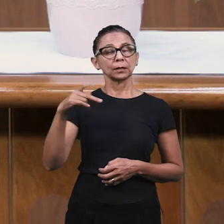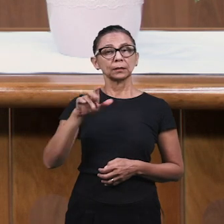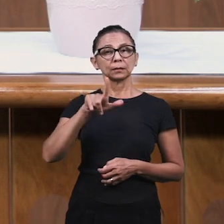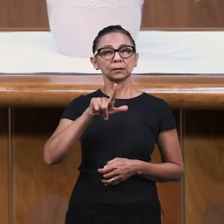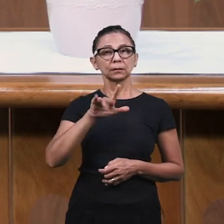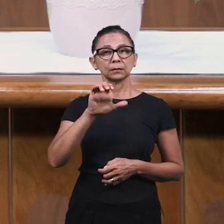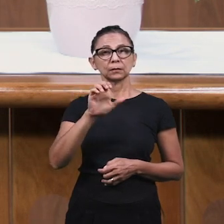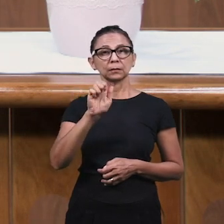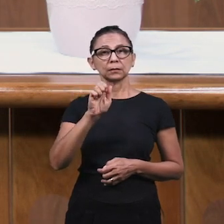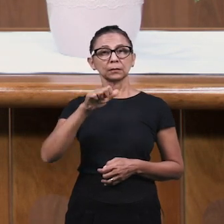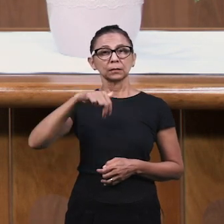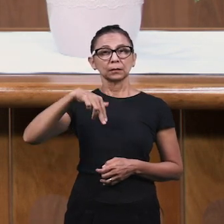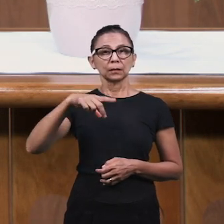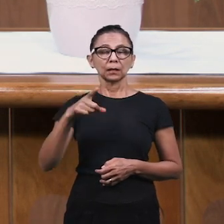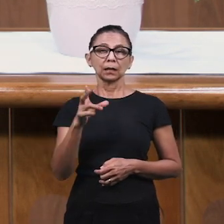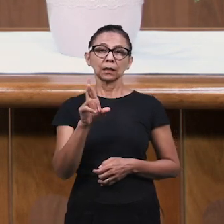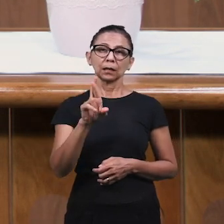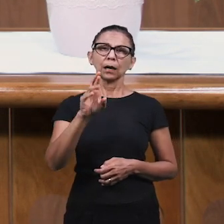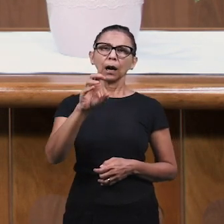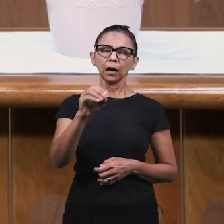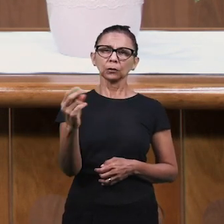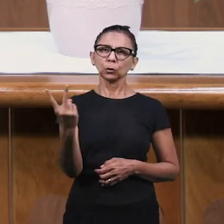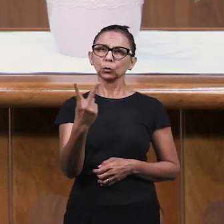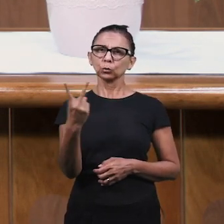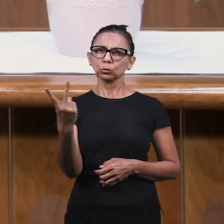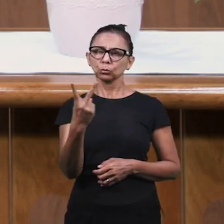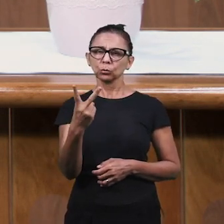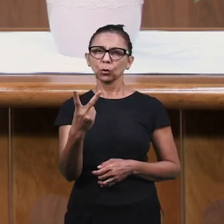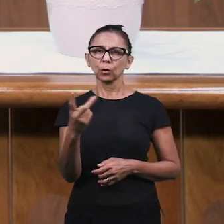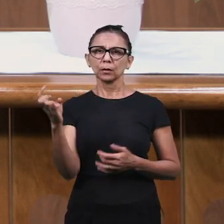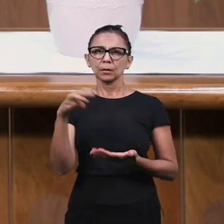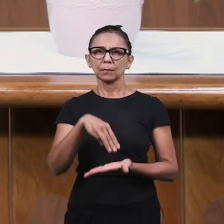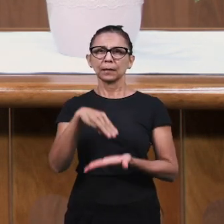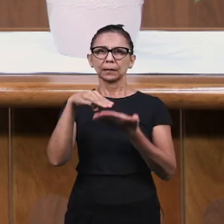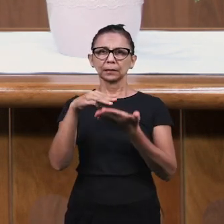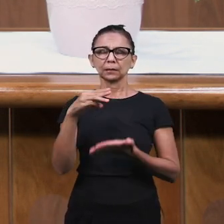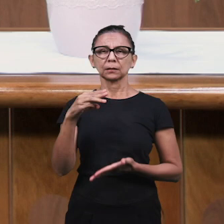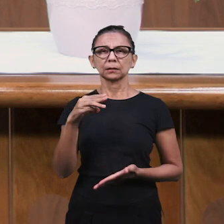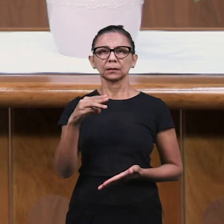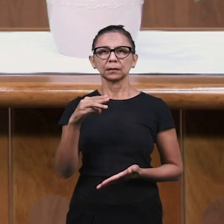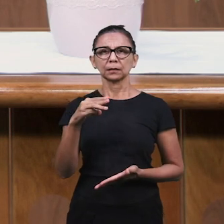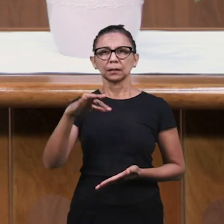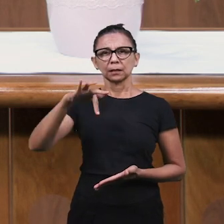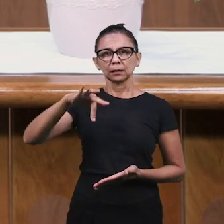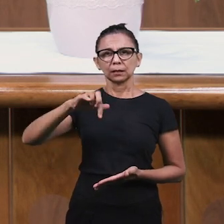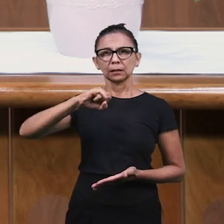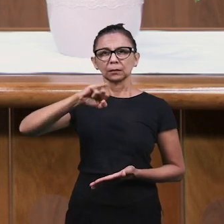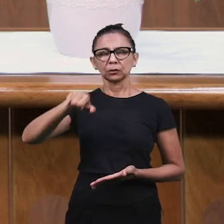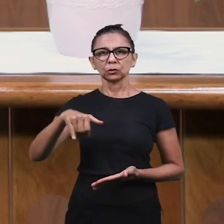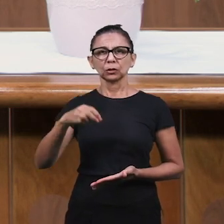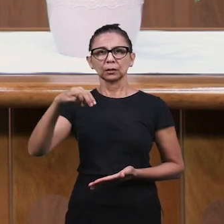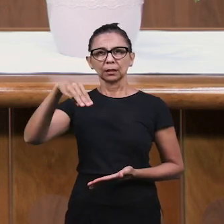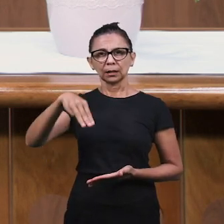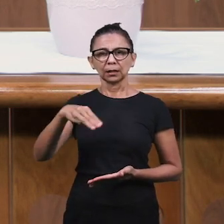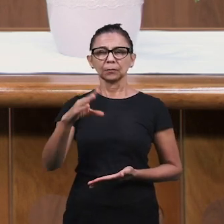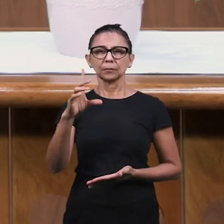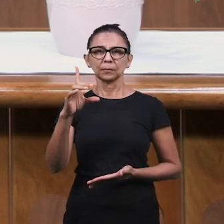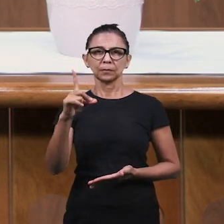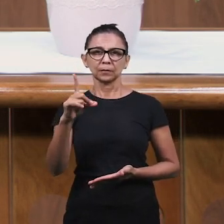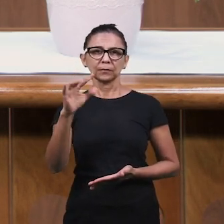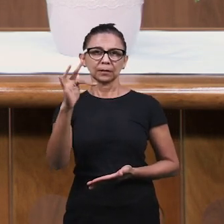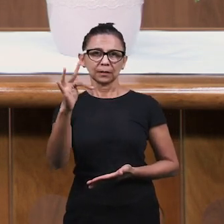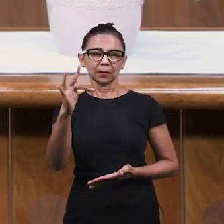que é o pastor Leandro Guimarães. Ambos são da Igreja Maranata QJN, em Taguatinga